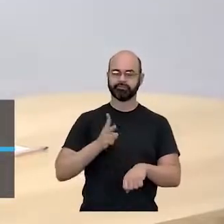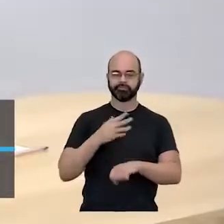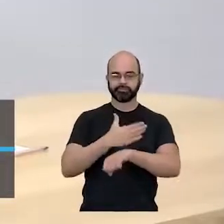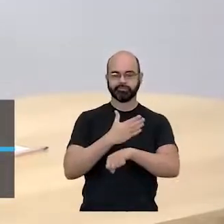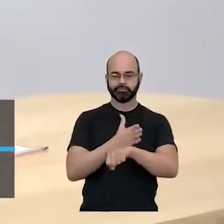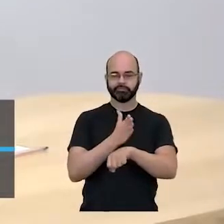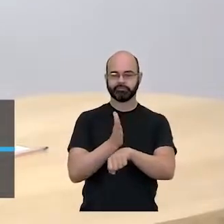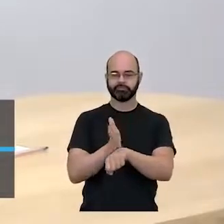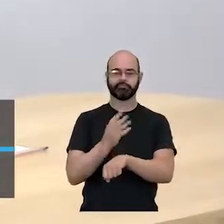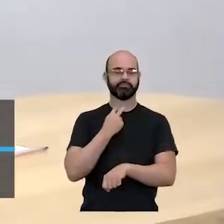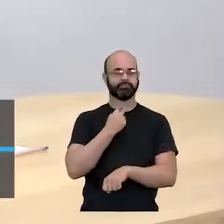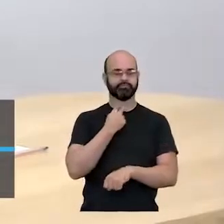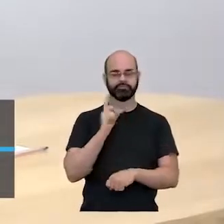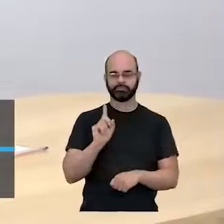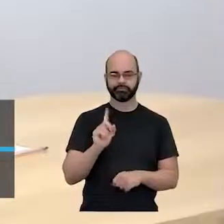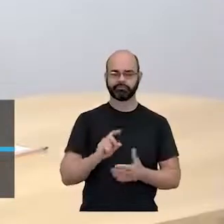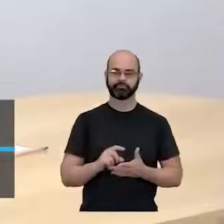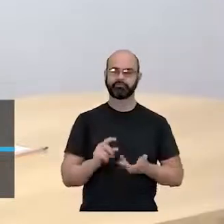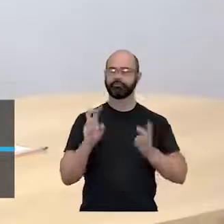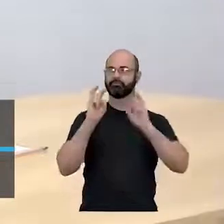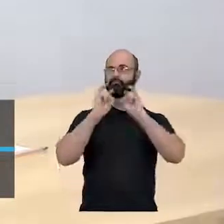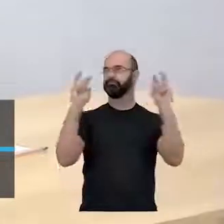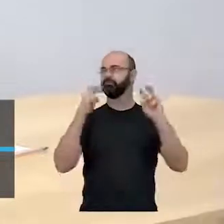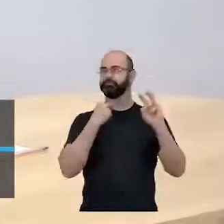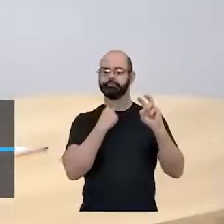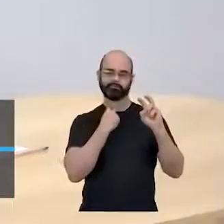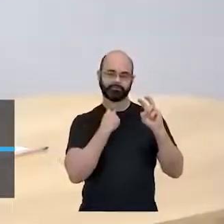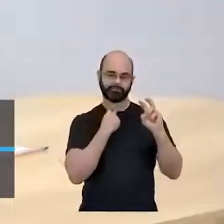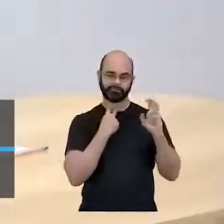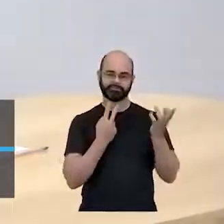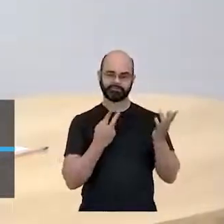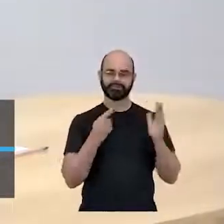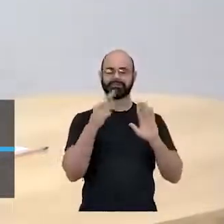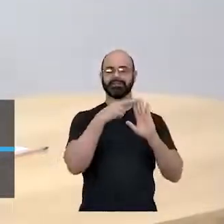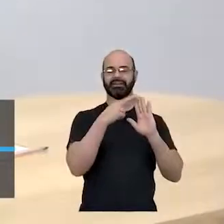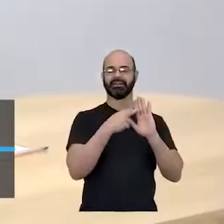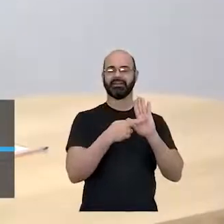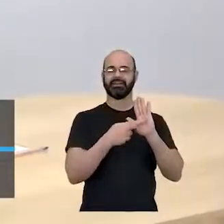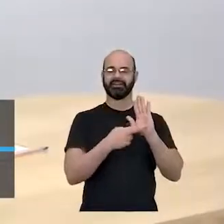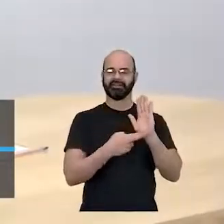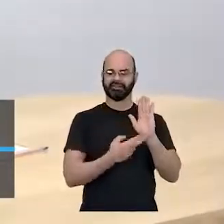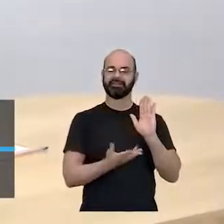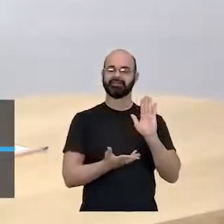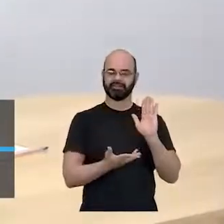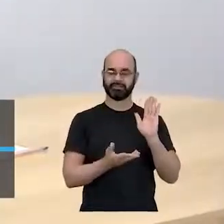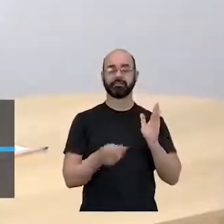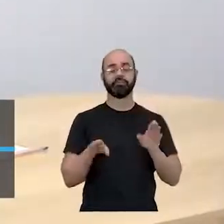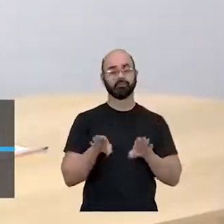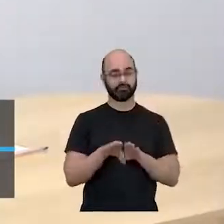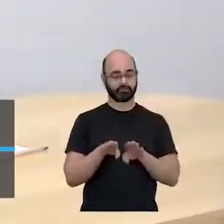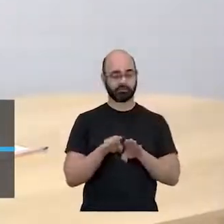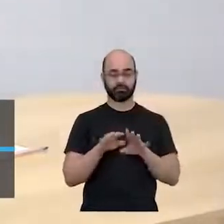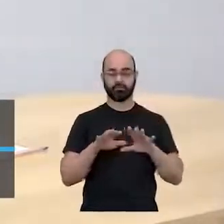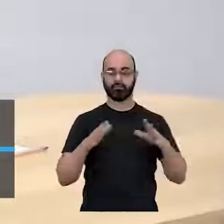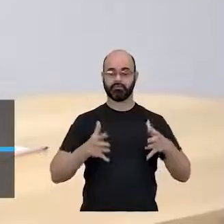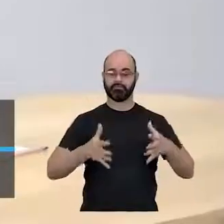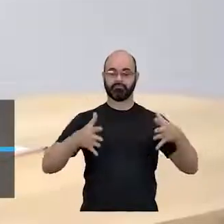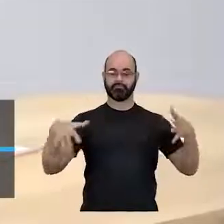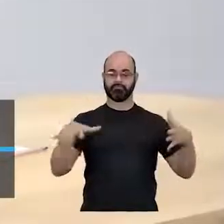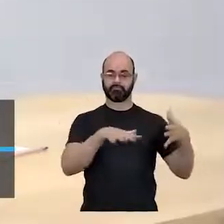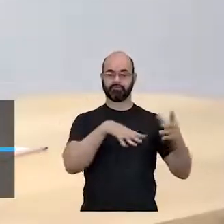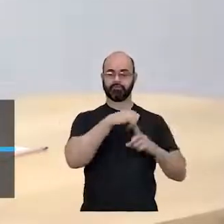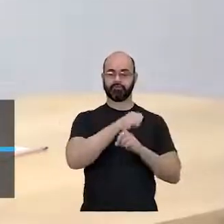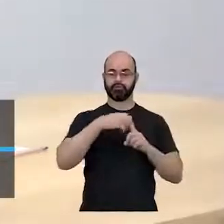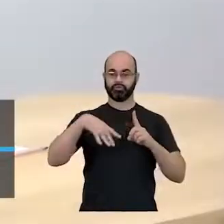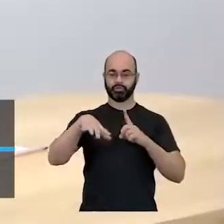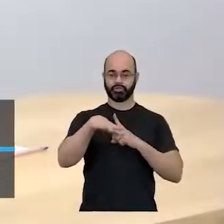assim, não pode gritar. Então, certas regrinhas de convivência formam também dentro do escopo maior, que é a